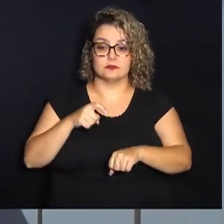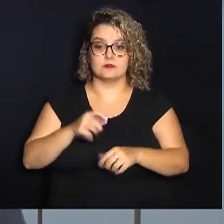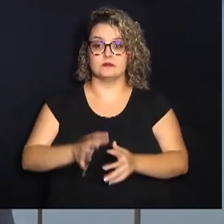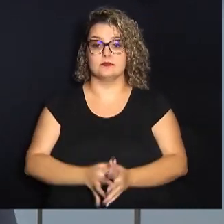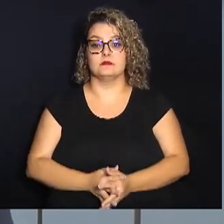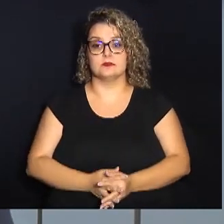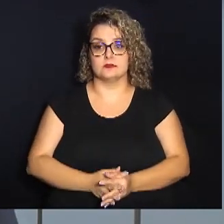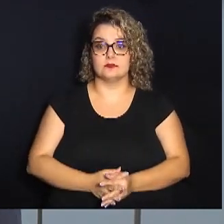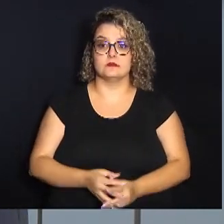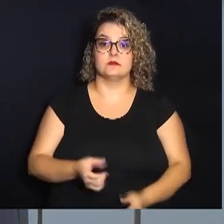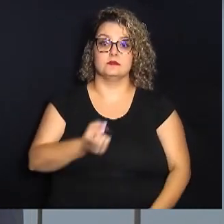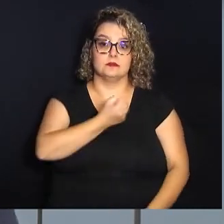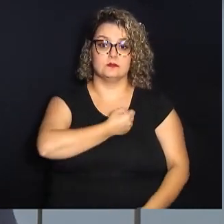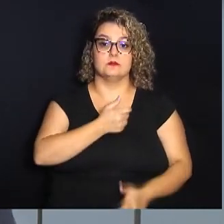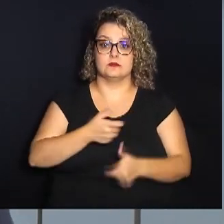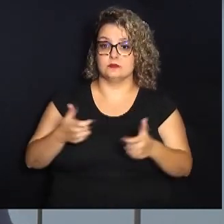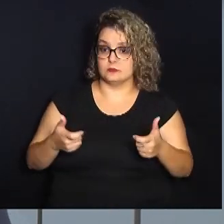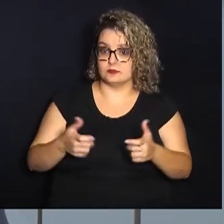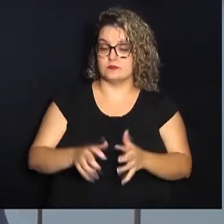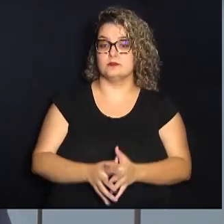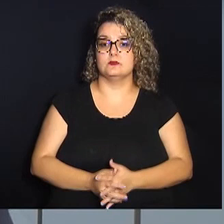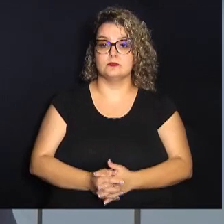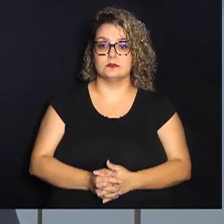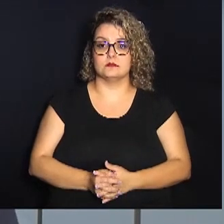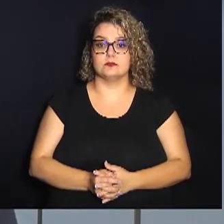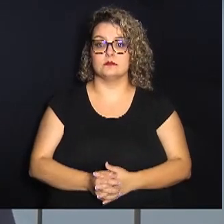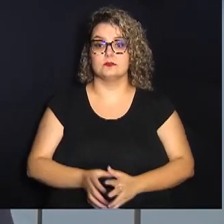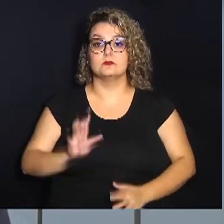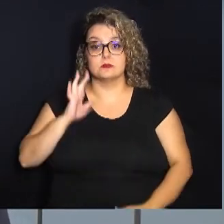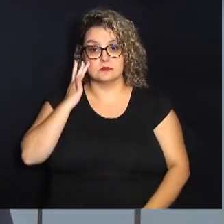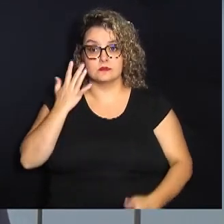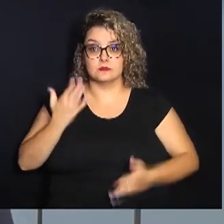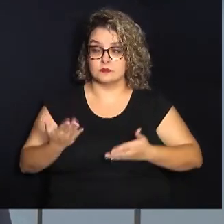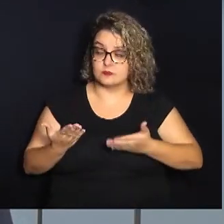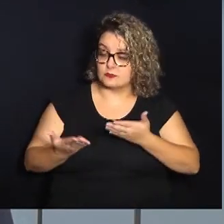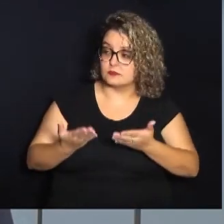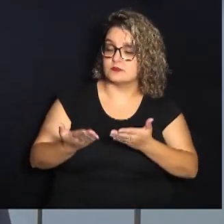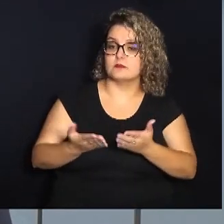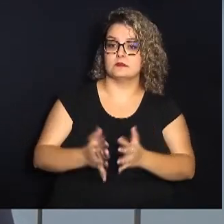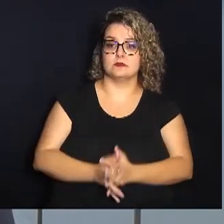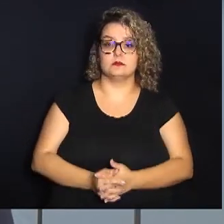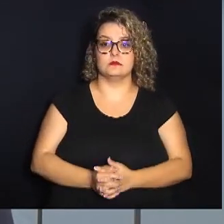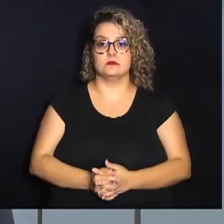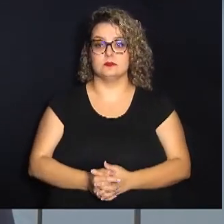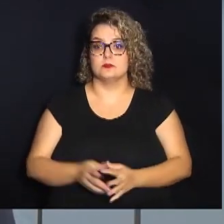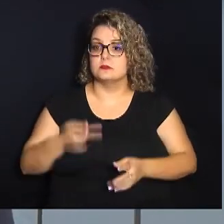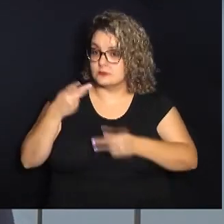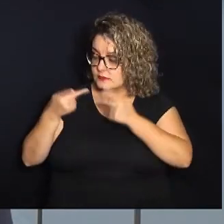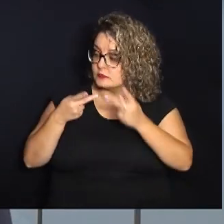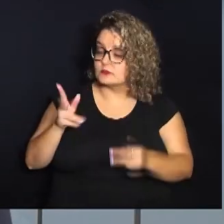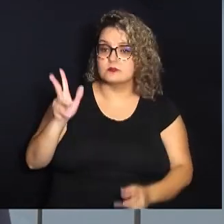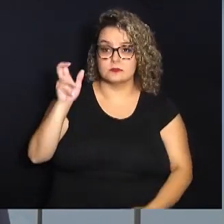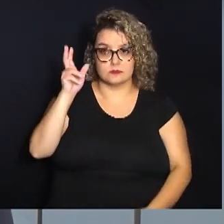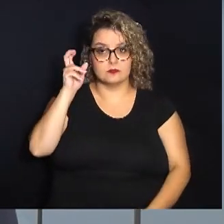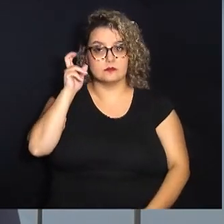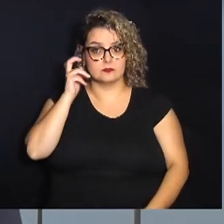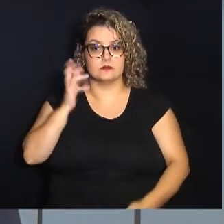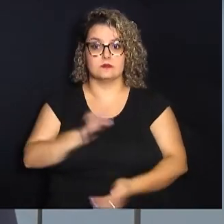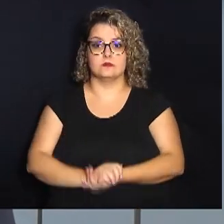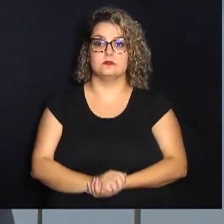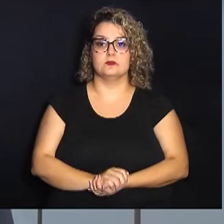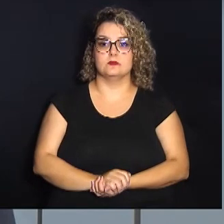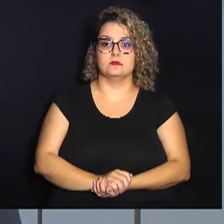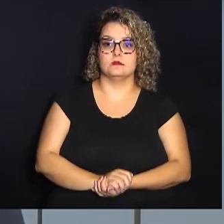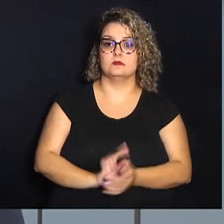maior número de casos. Tá. Acho que para retratar um pouquinho as falas que a gente já vem ouvindo no Ministério da Saúde desde o fim